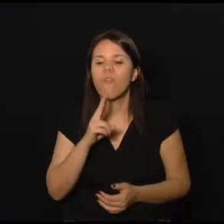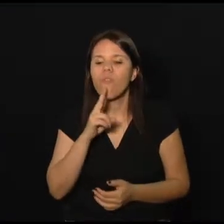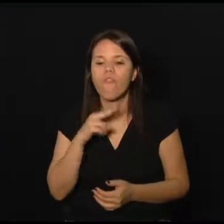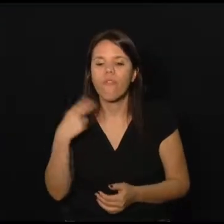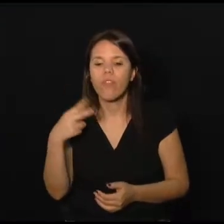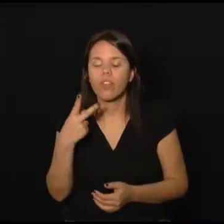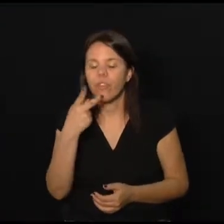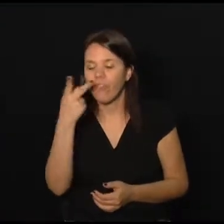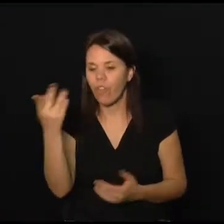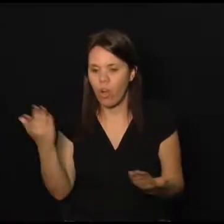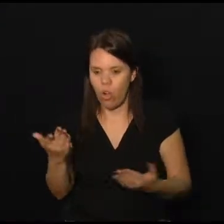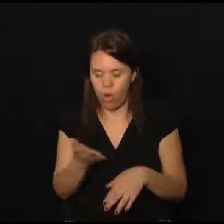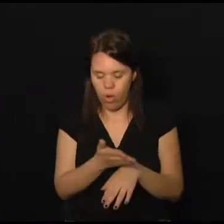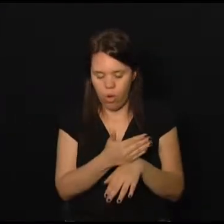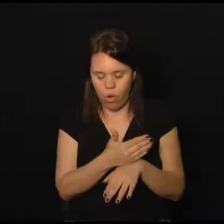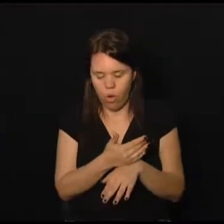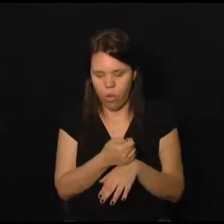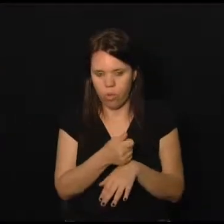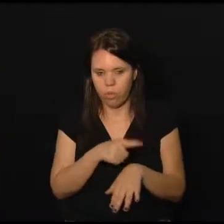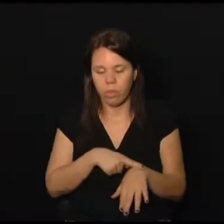agora,